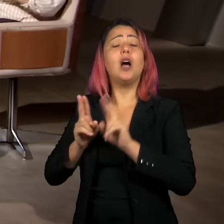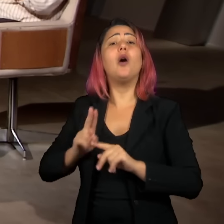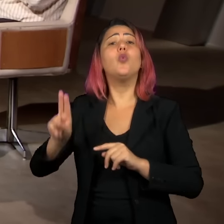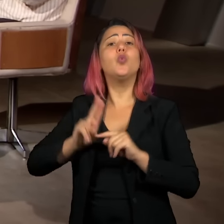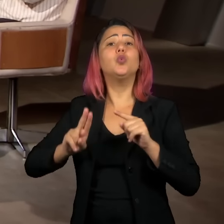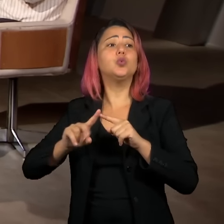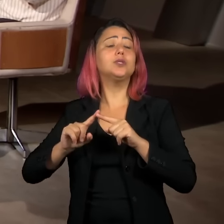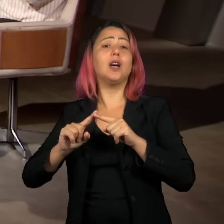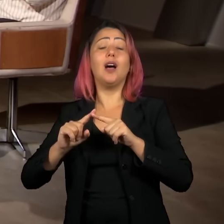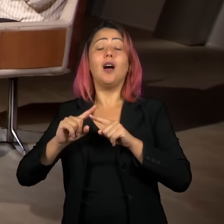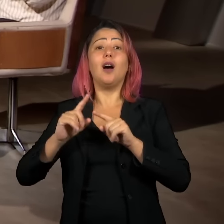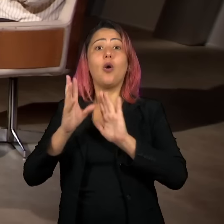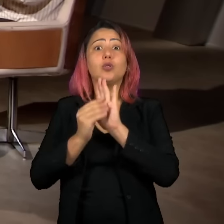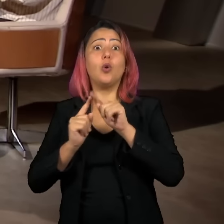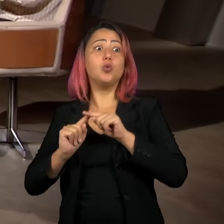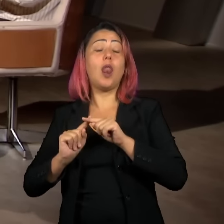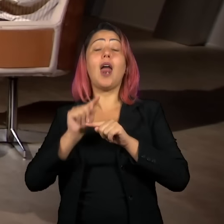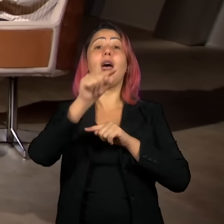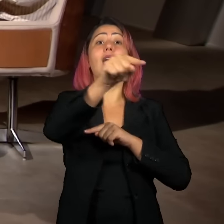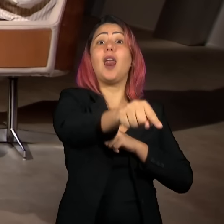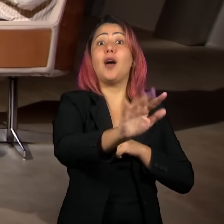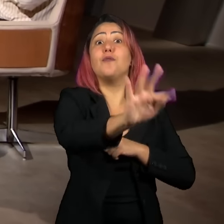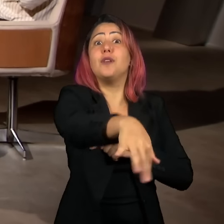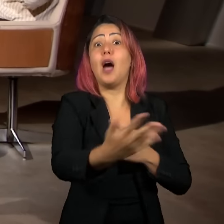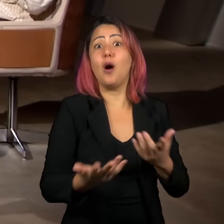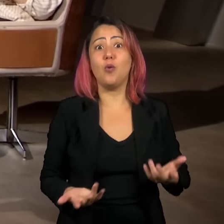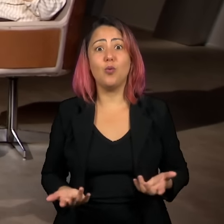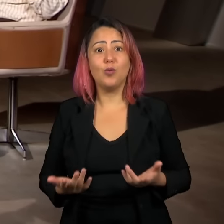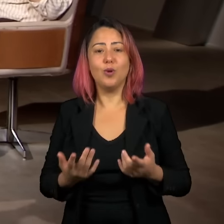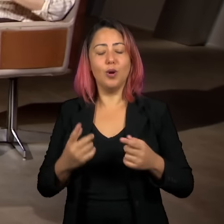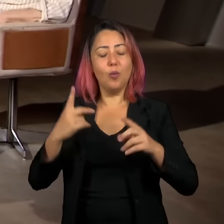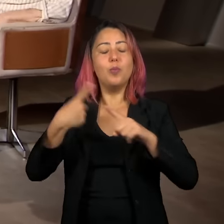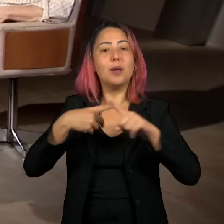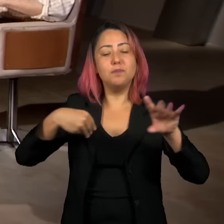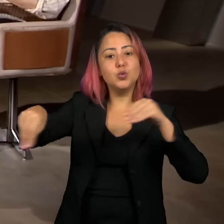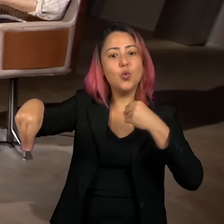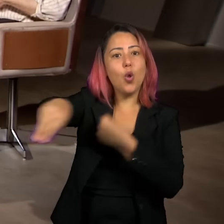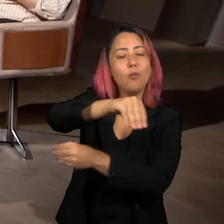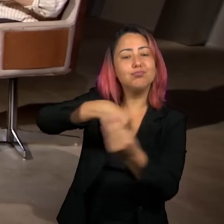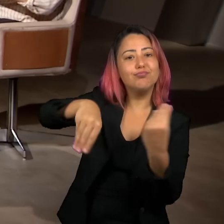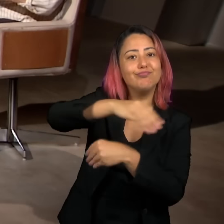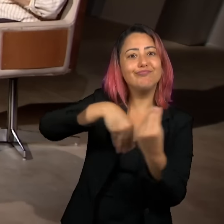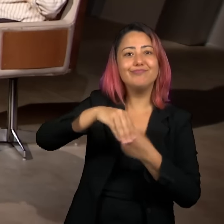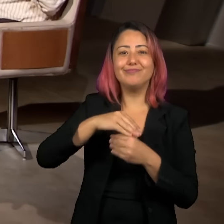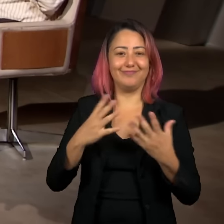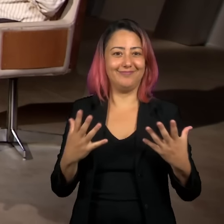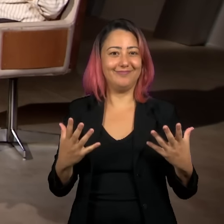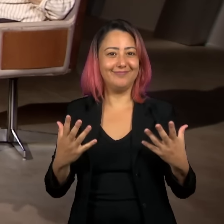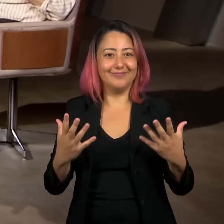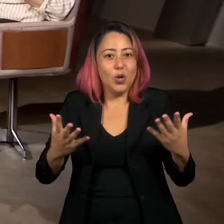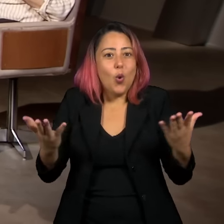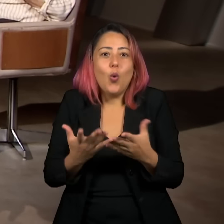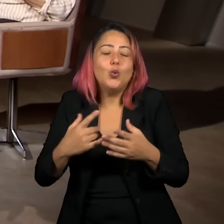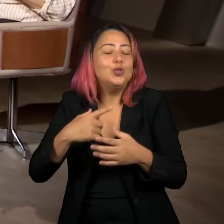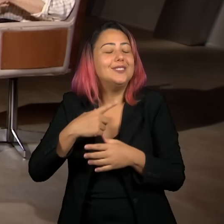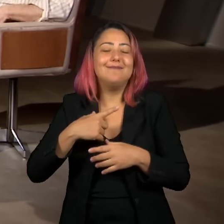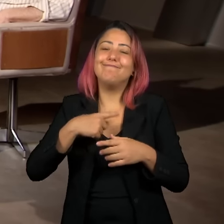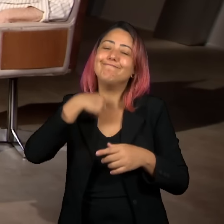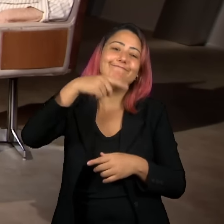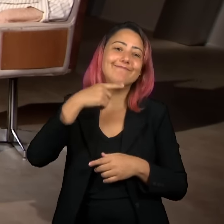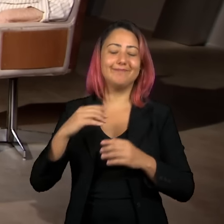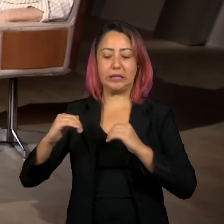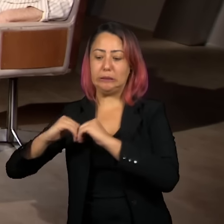cálculo alguma coisa de física alguma coisa de resistência nos materiais então isso inverte tudo né você